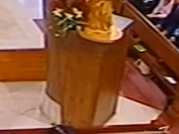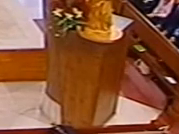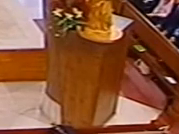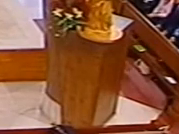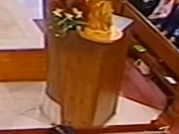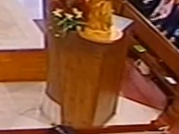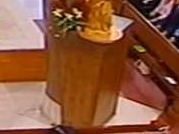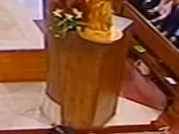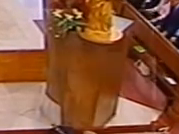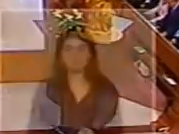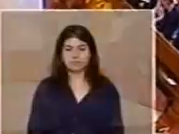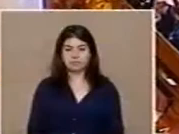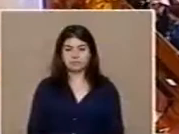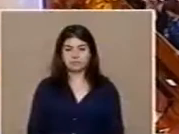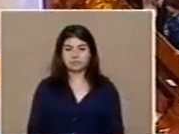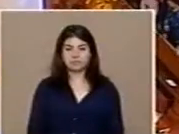os